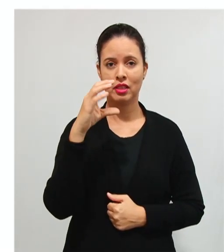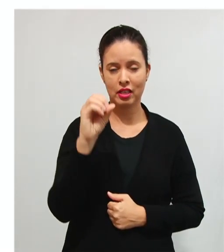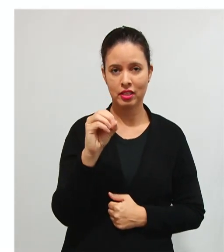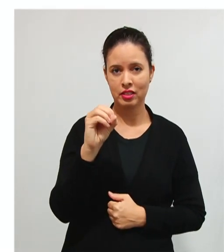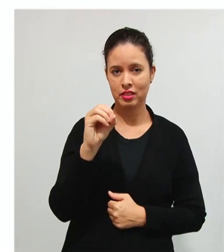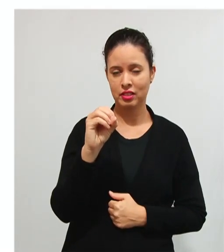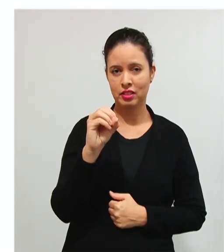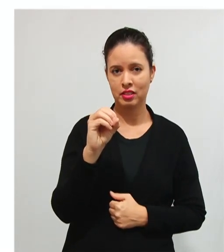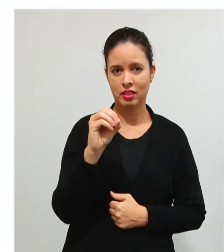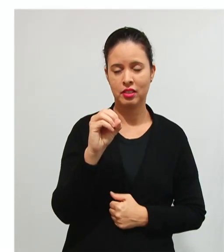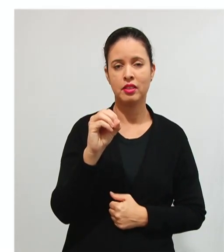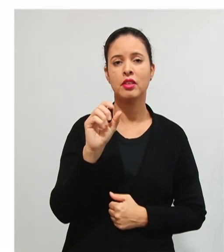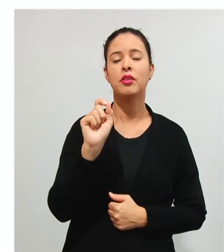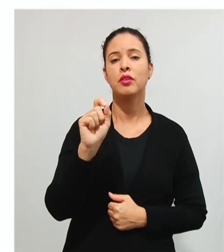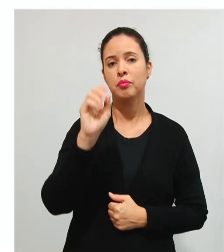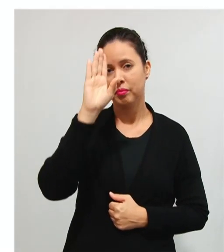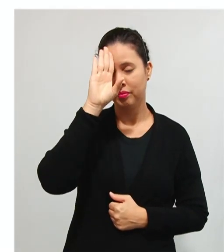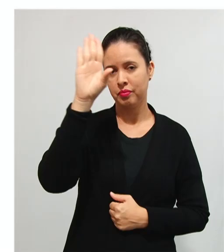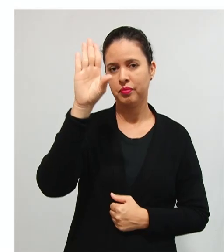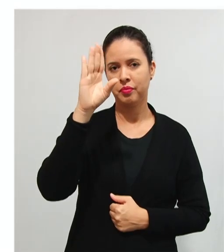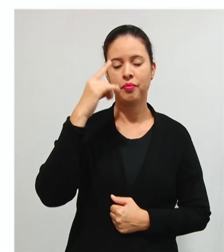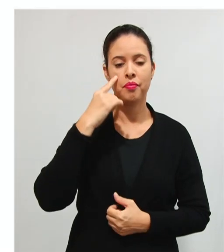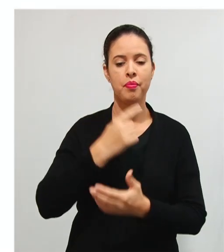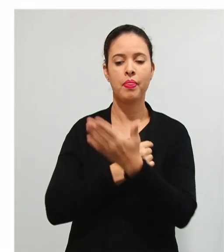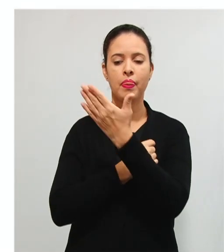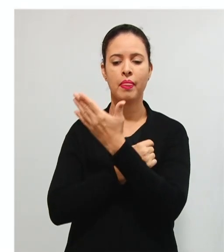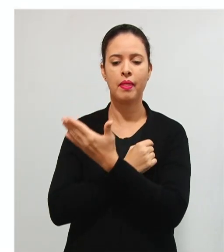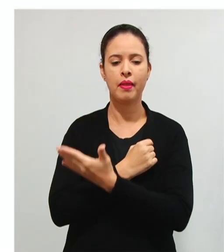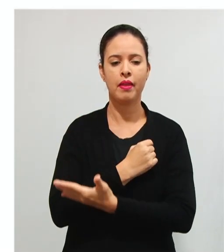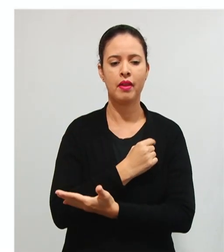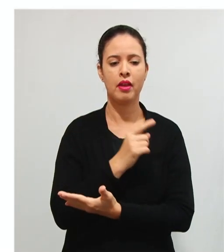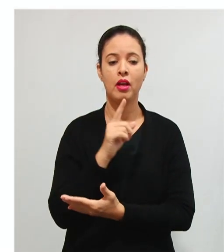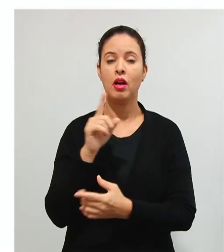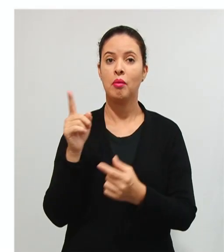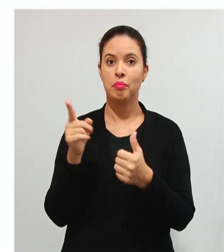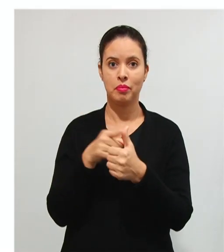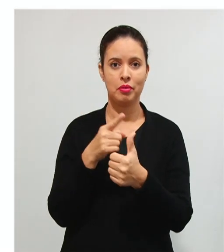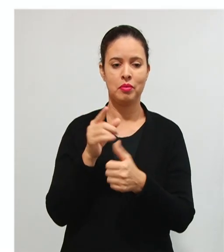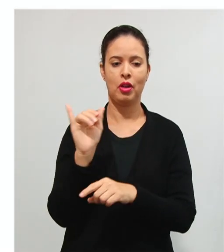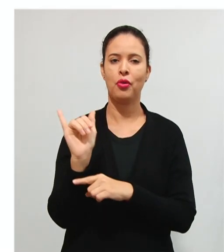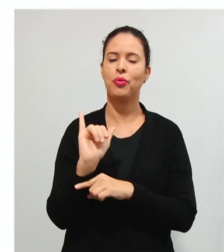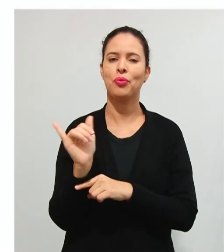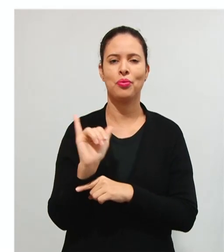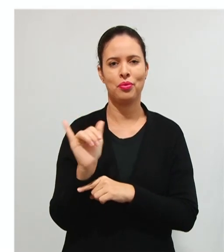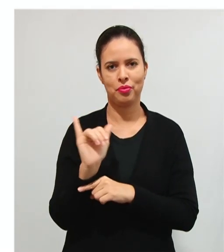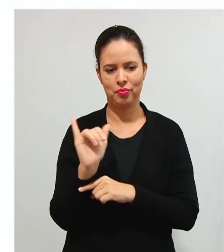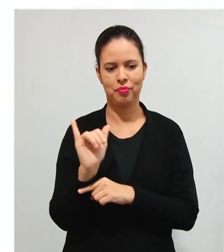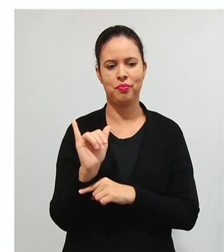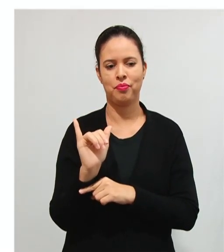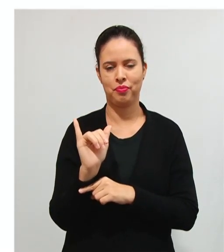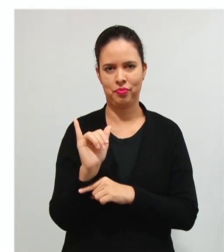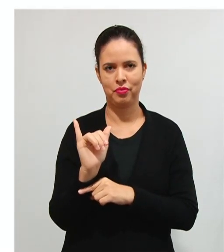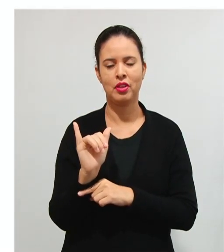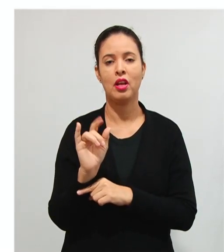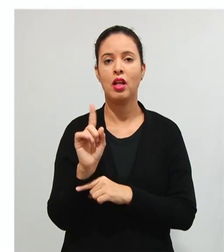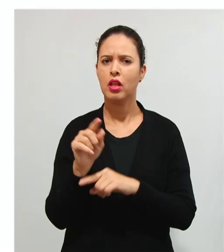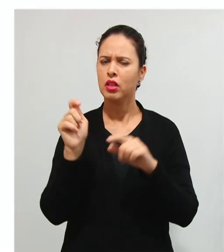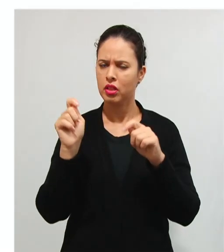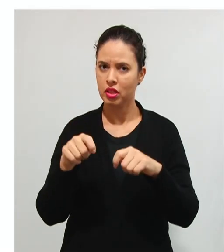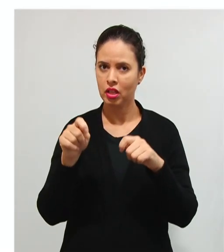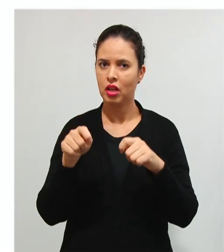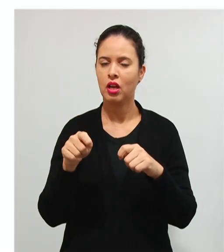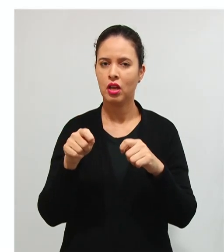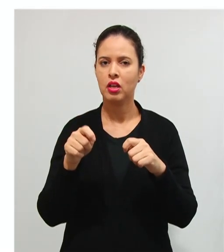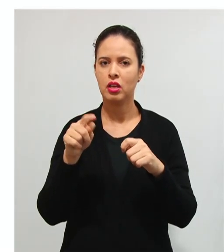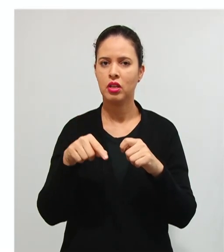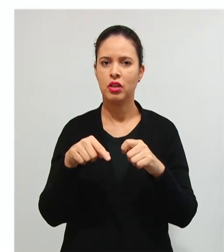primeiras elencadas pelo ranking, e a primeira delas é o YouTube. O YouTube como uma ferramenta para você compartilhar e